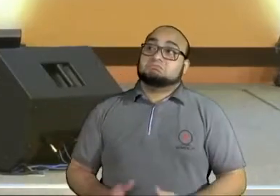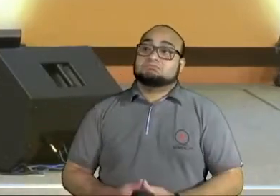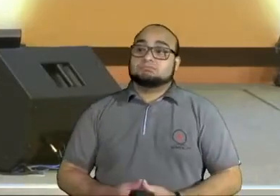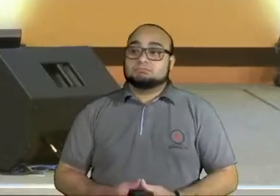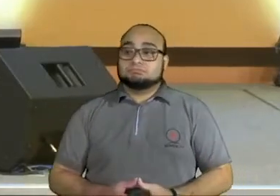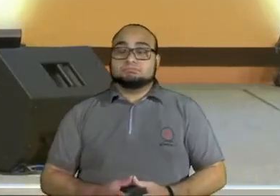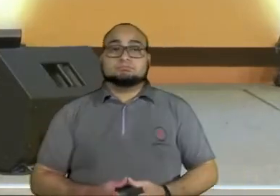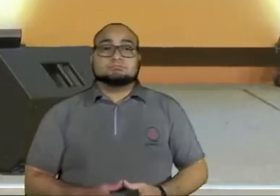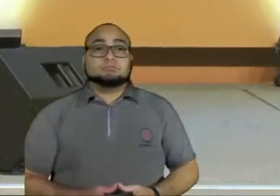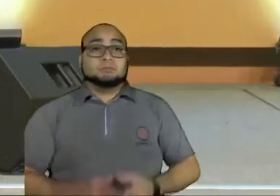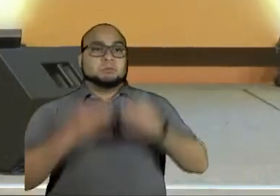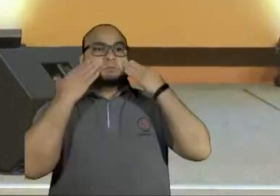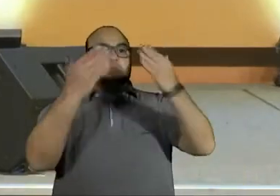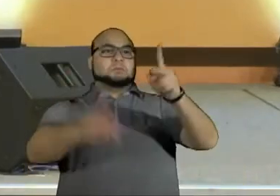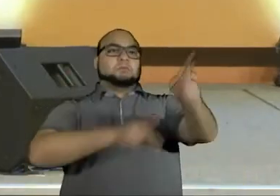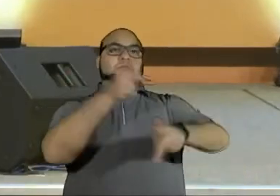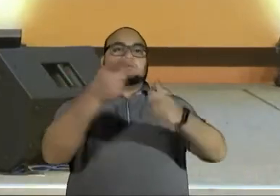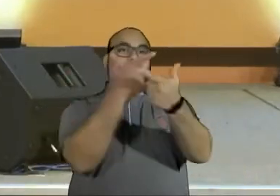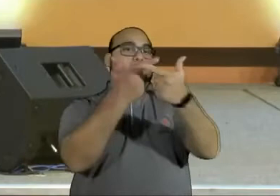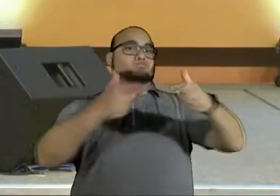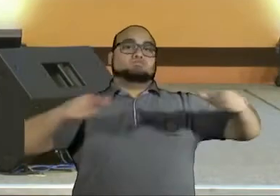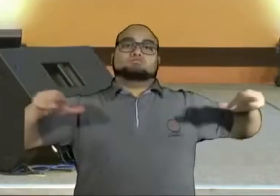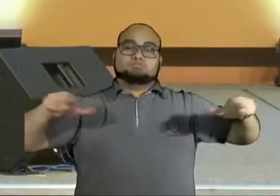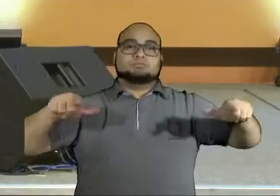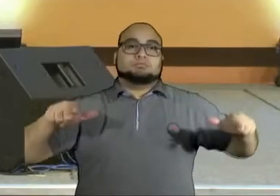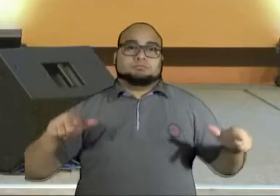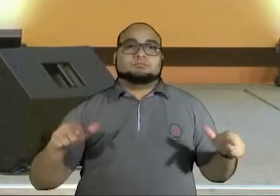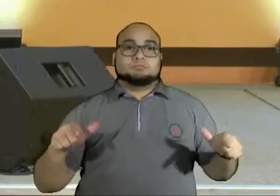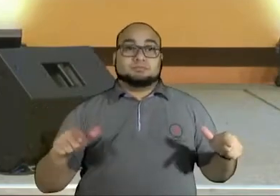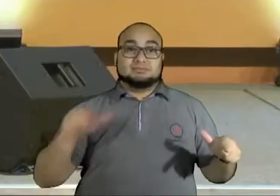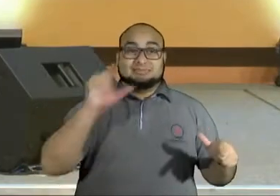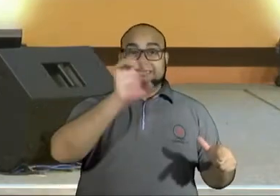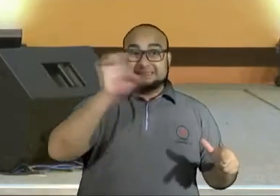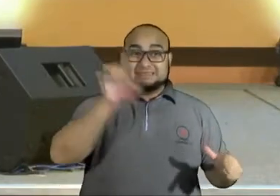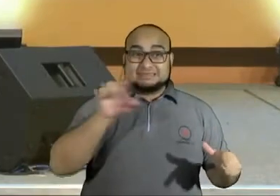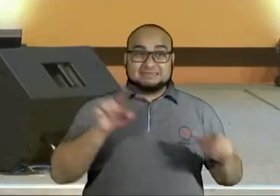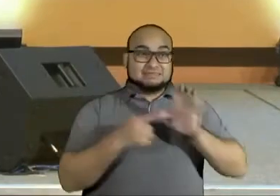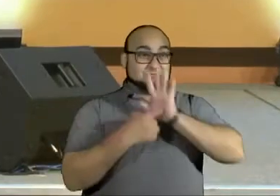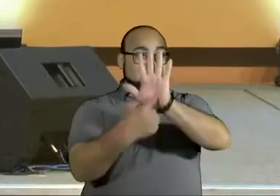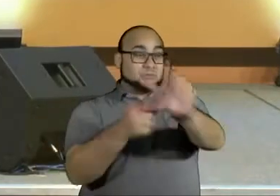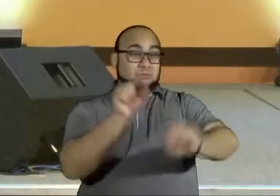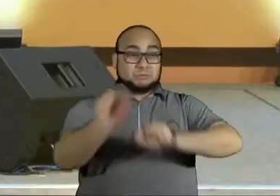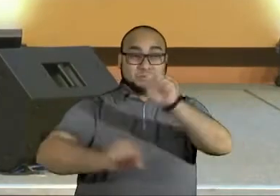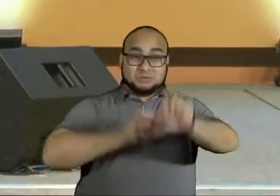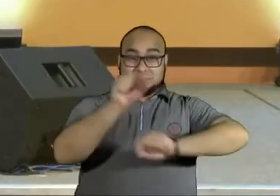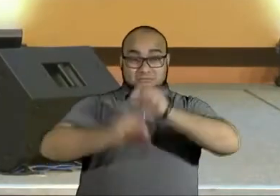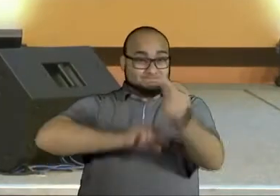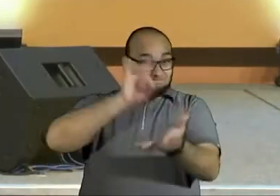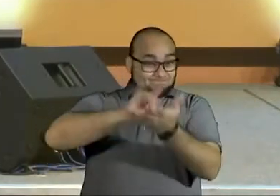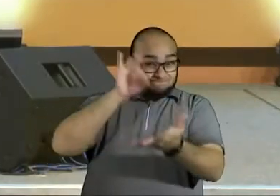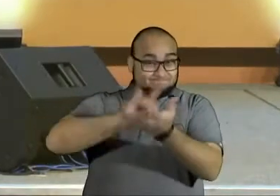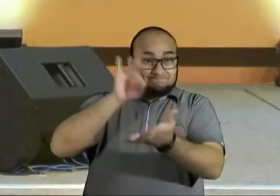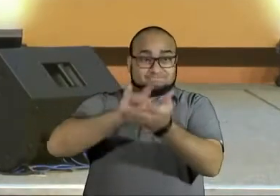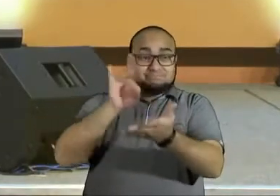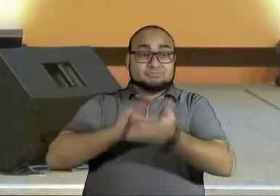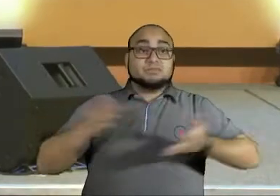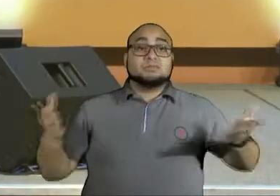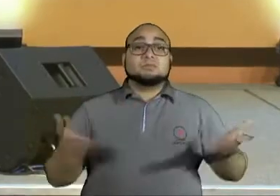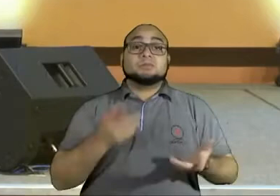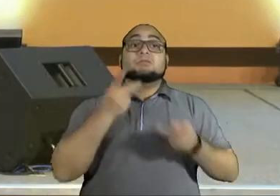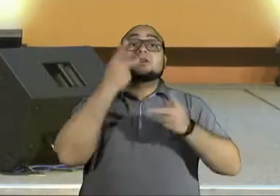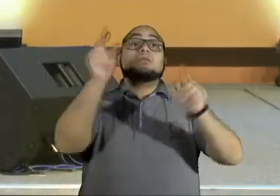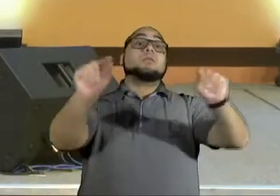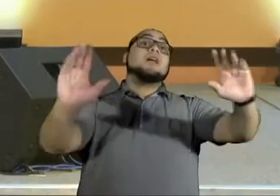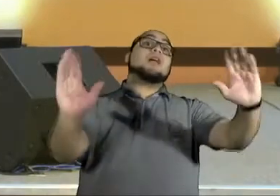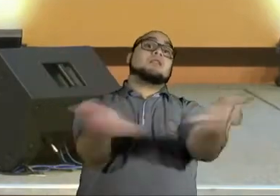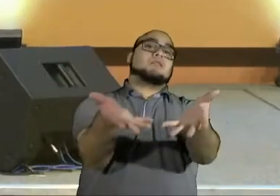deserto. Ezequiel, capítulo de número 37, nós vamos ver a maior realidade do que está sendo dito aqui. Em visão, o Senhor